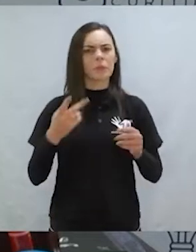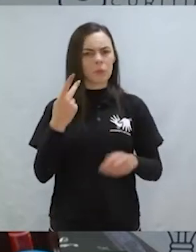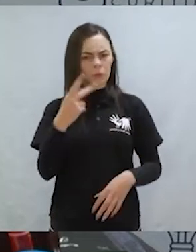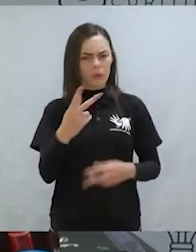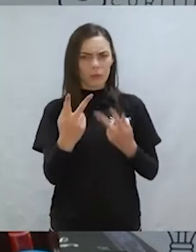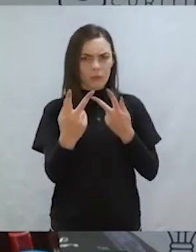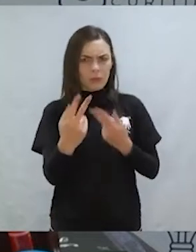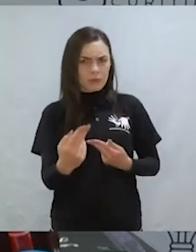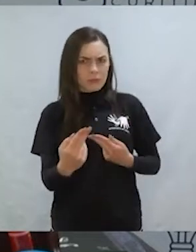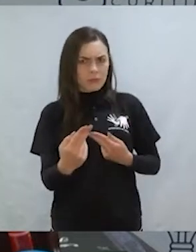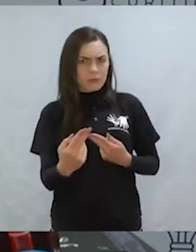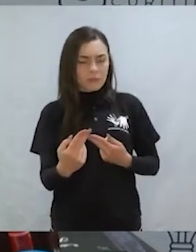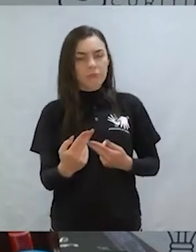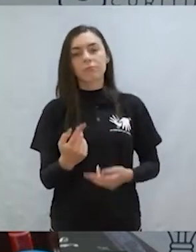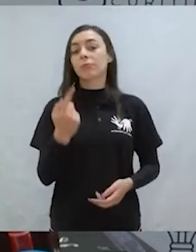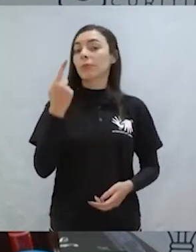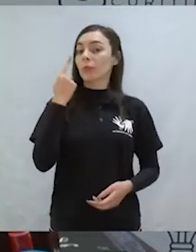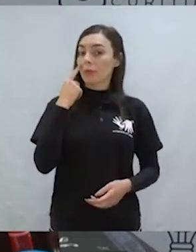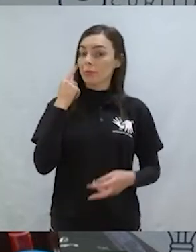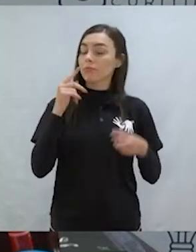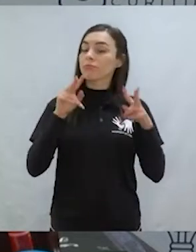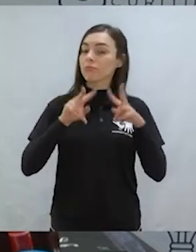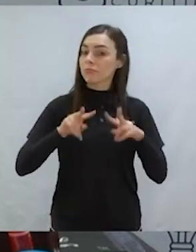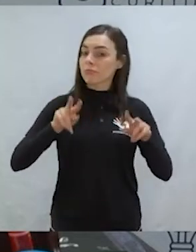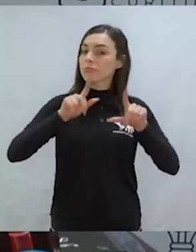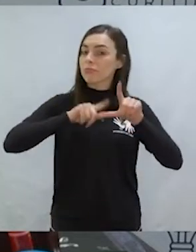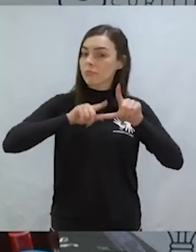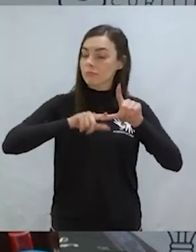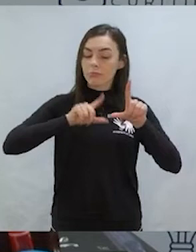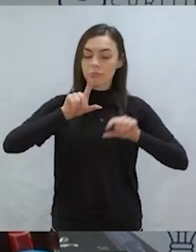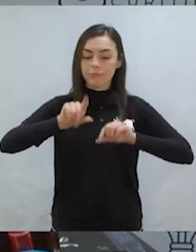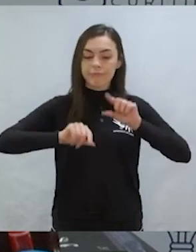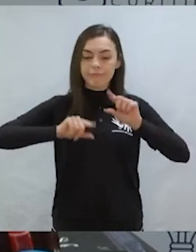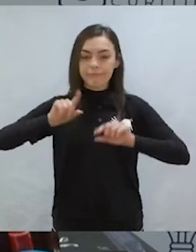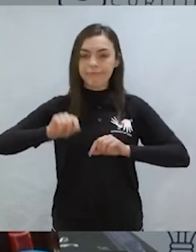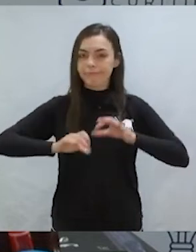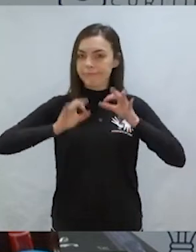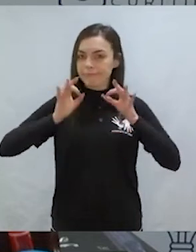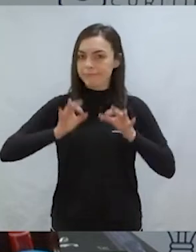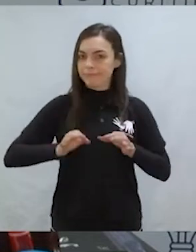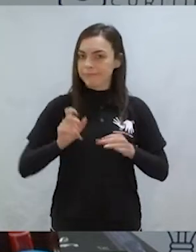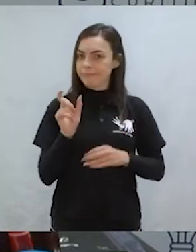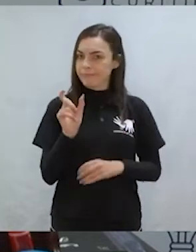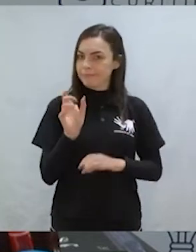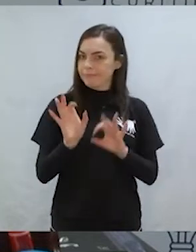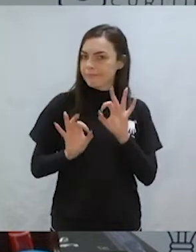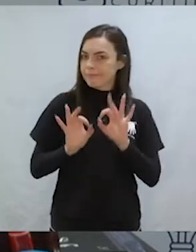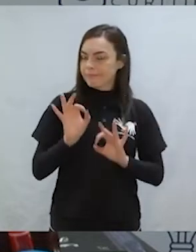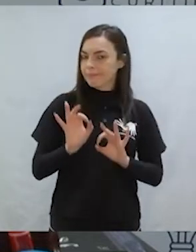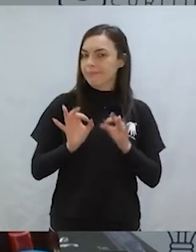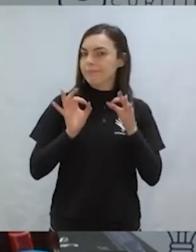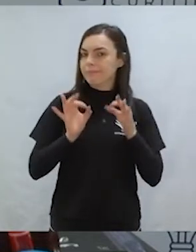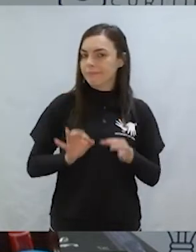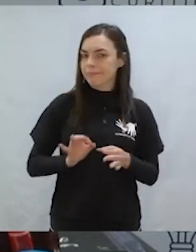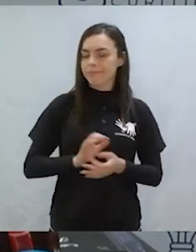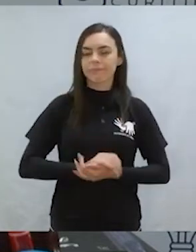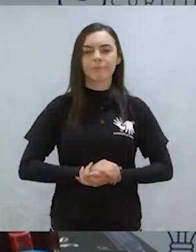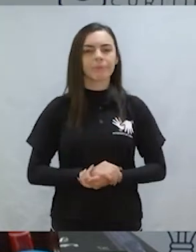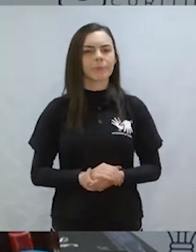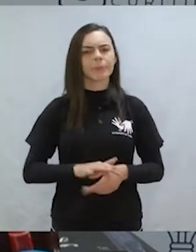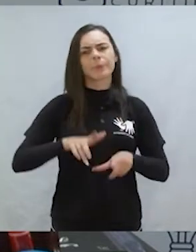Você formou assim também? Olhem lá, pegue bem certinho as letrinhas para formar a palavra